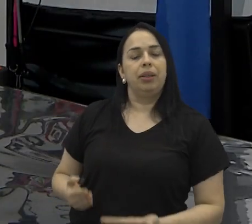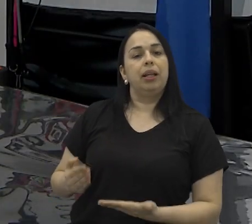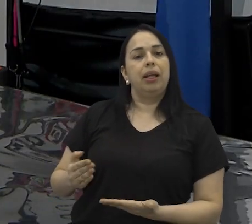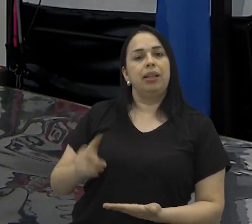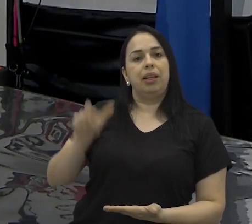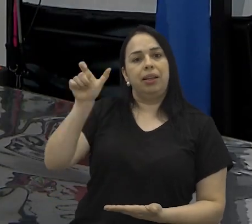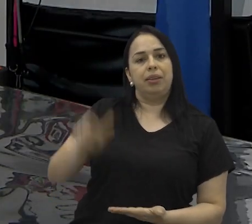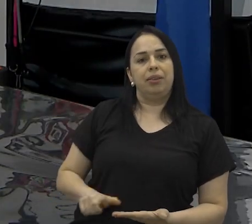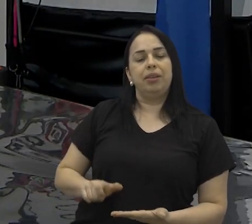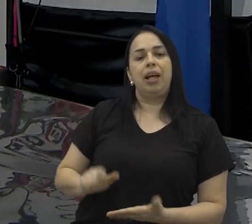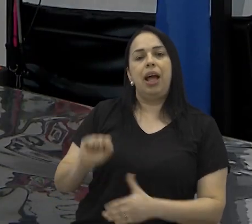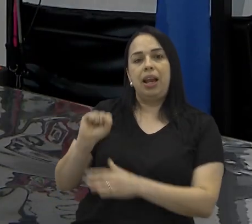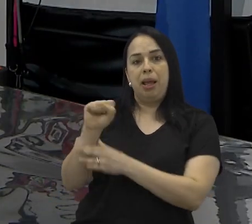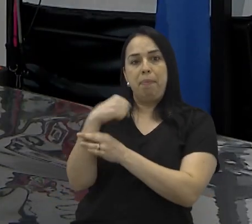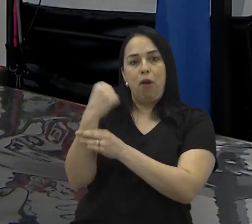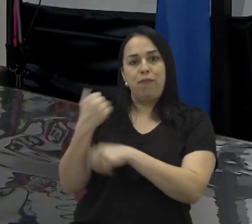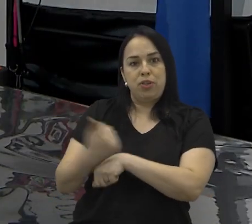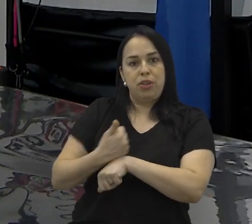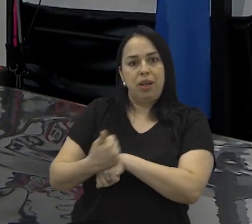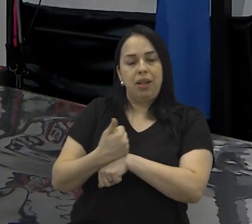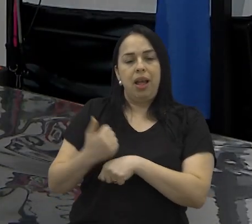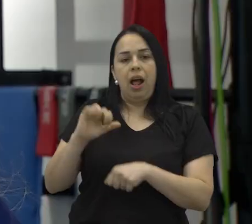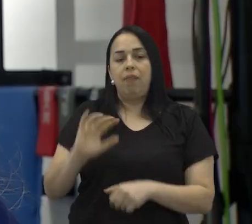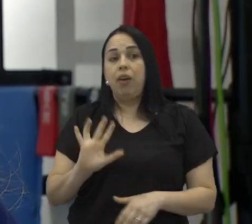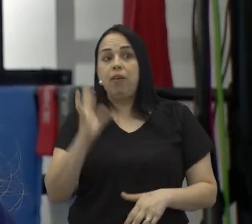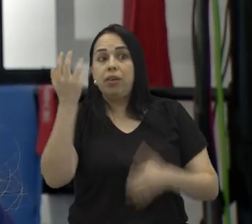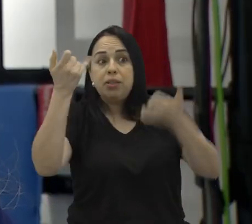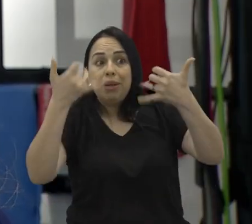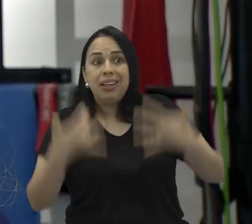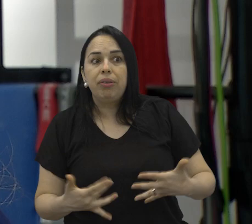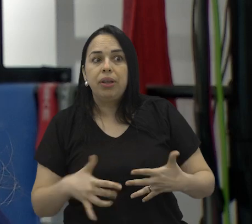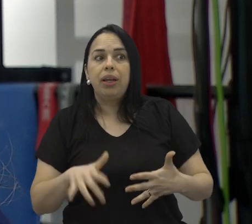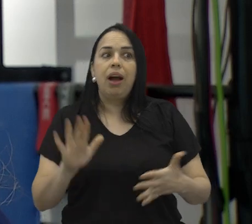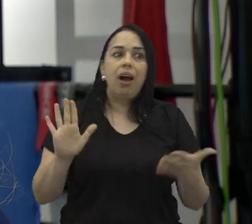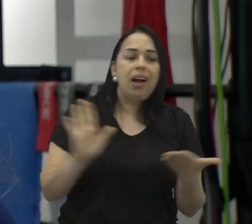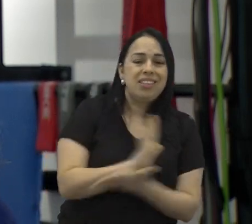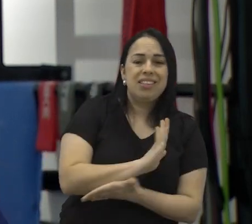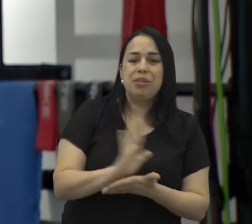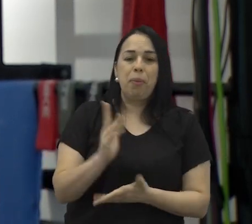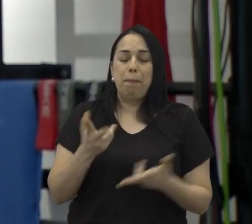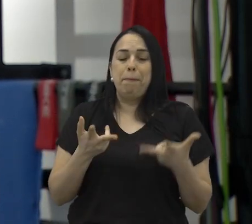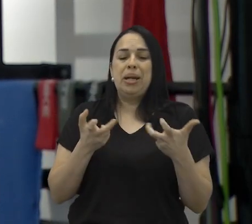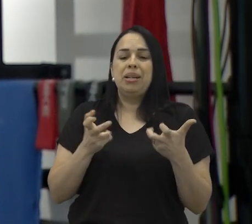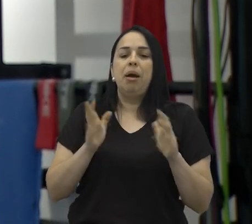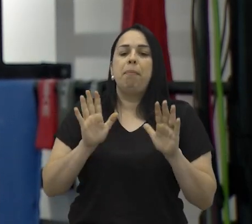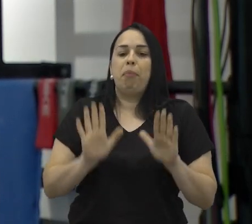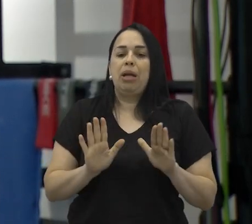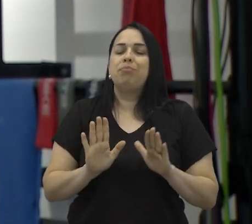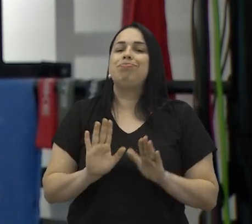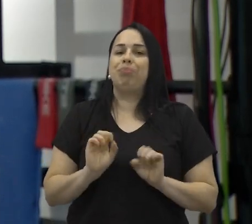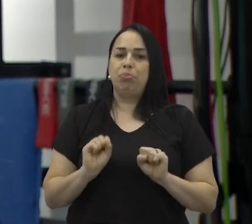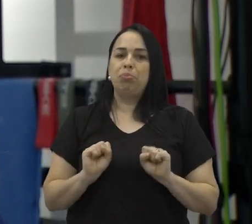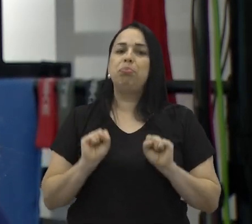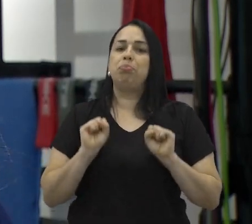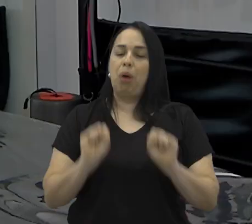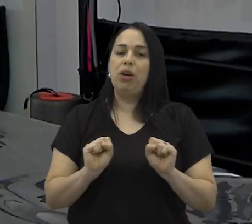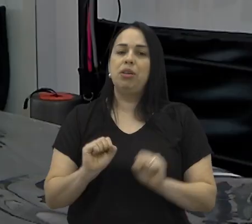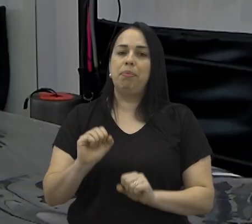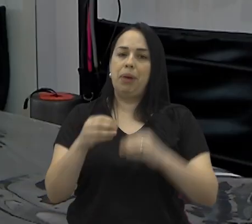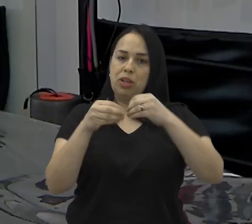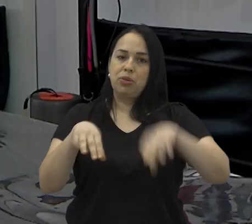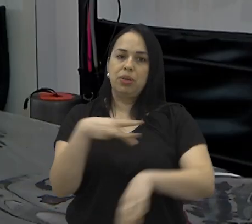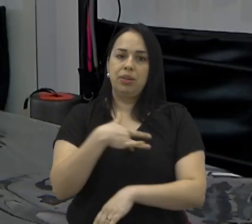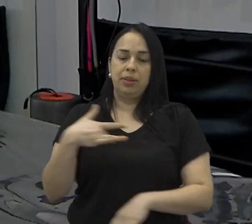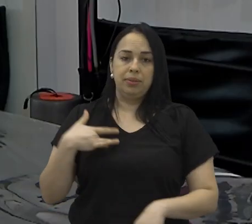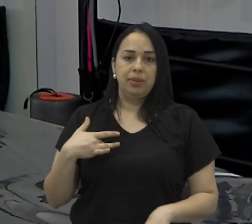explica essa fisioterapeuta, algumas situações da rotina que passam despercebidas também podem fazer mal para a saúde. As